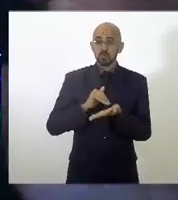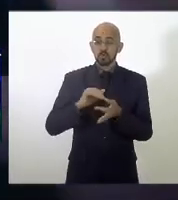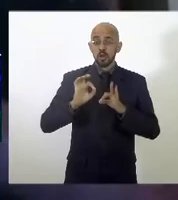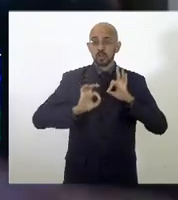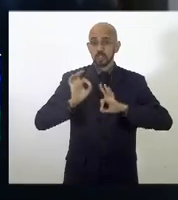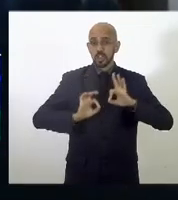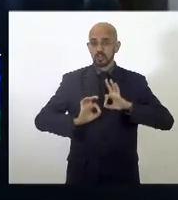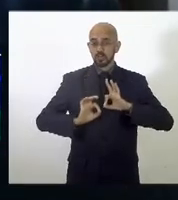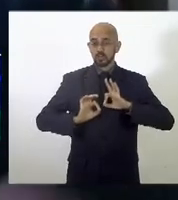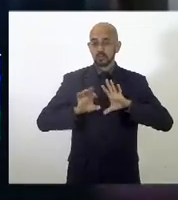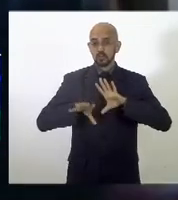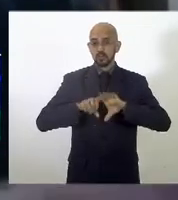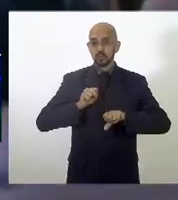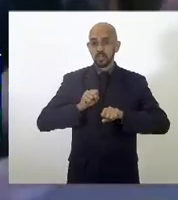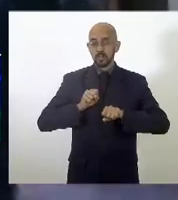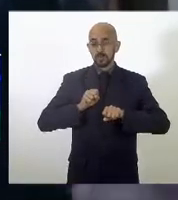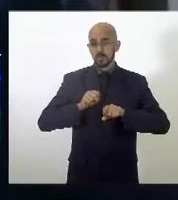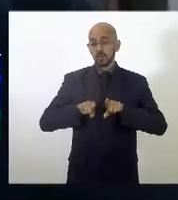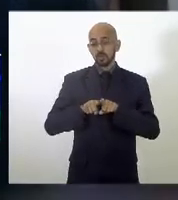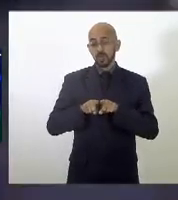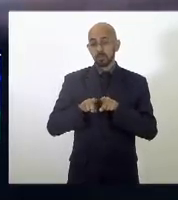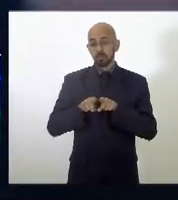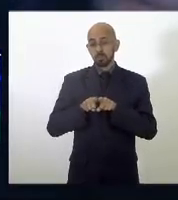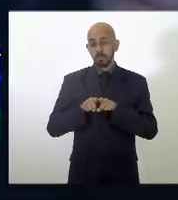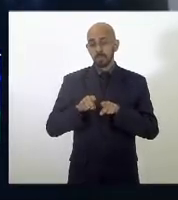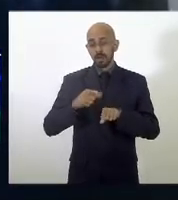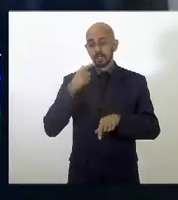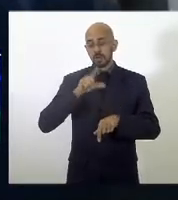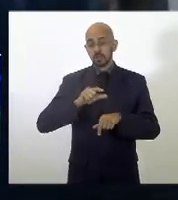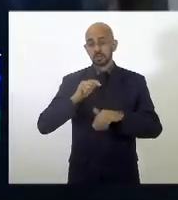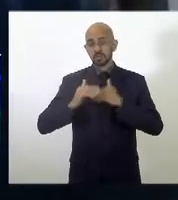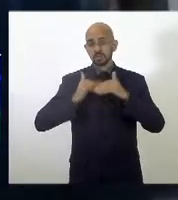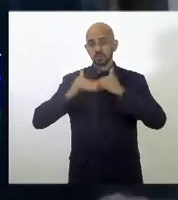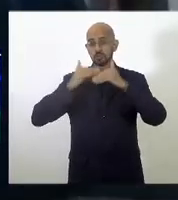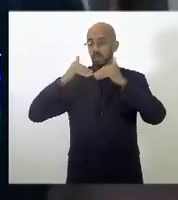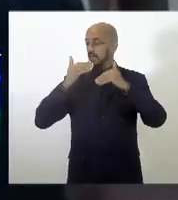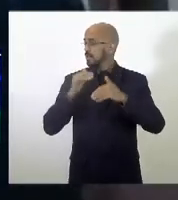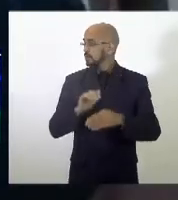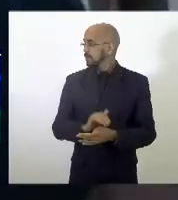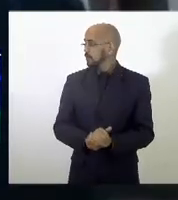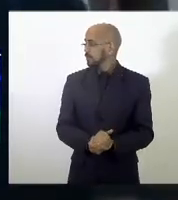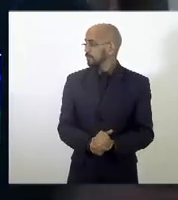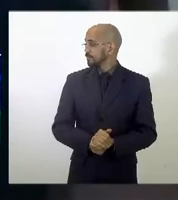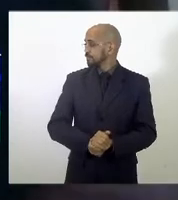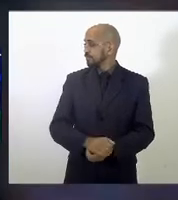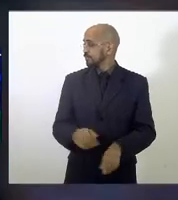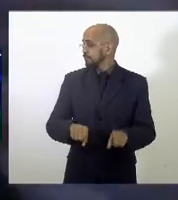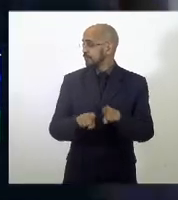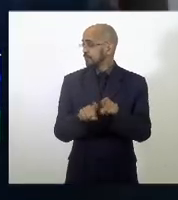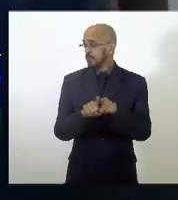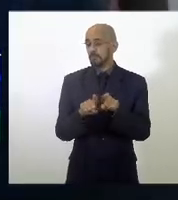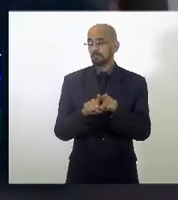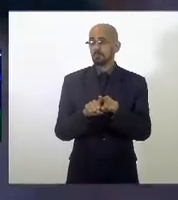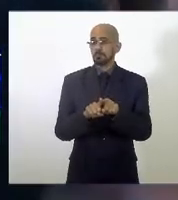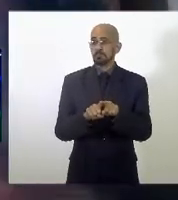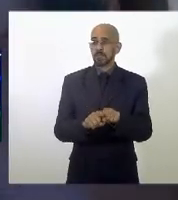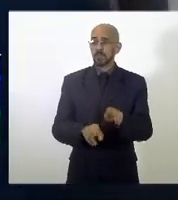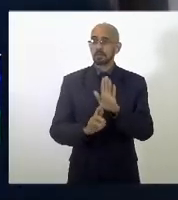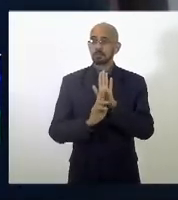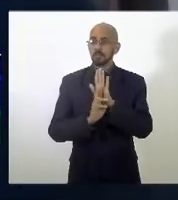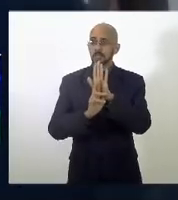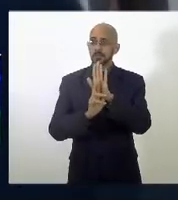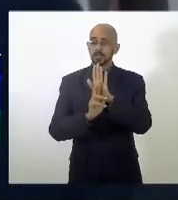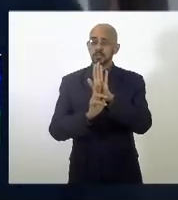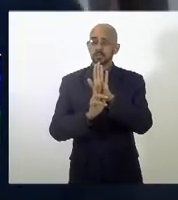haja formação para que isso realmente prospere e represente o enfrentamento da questão